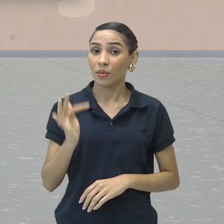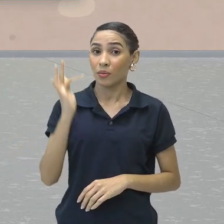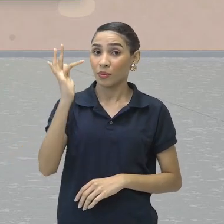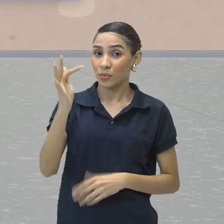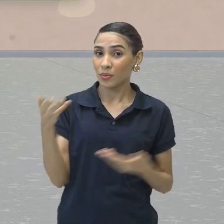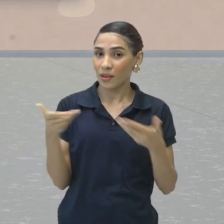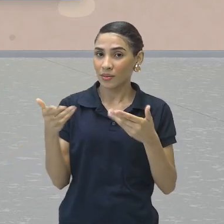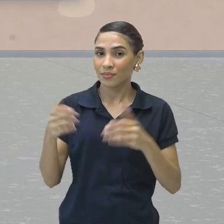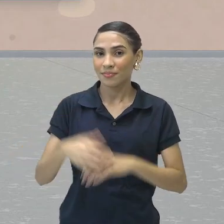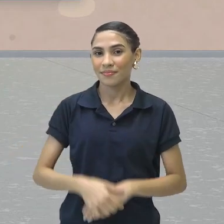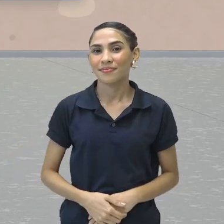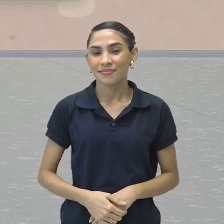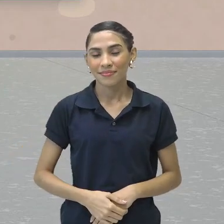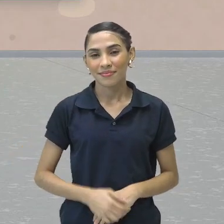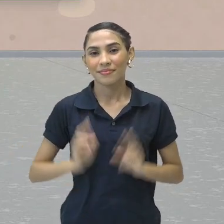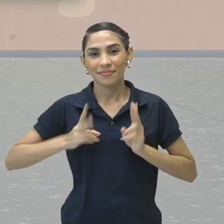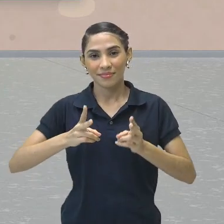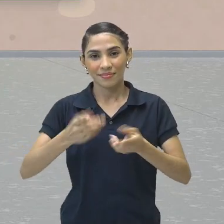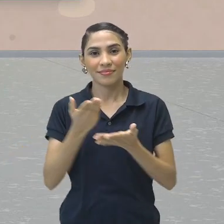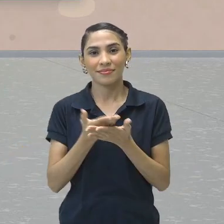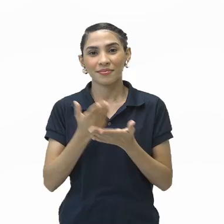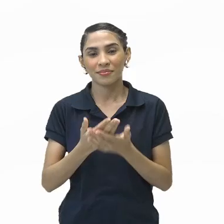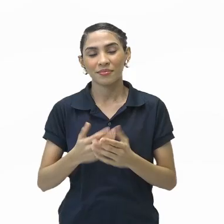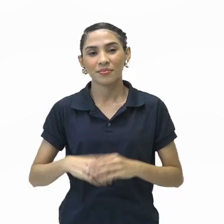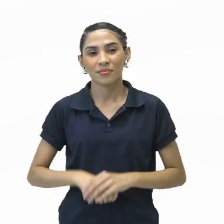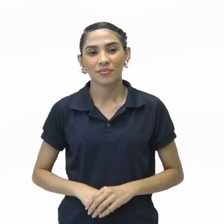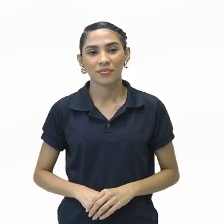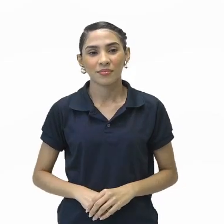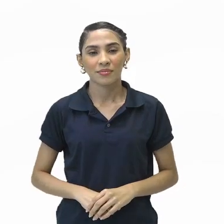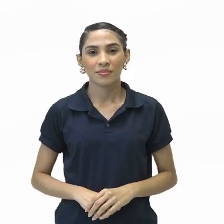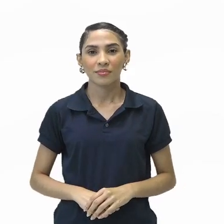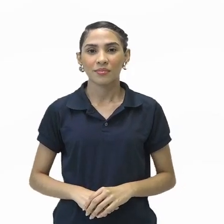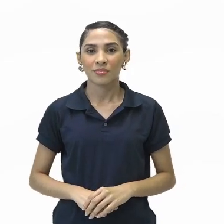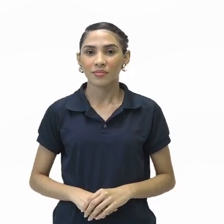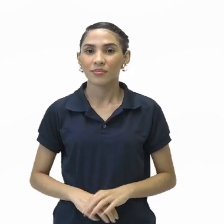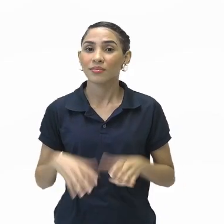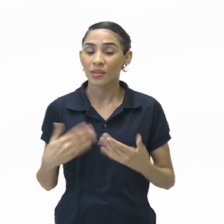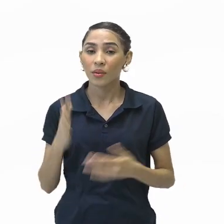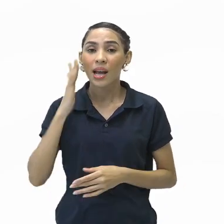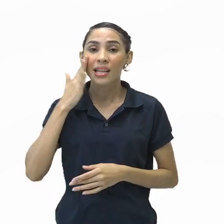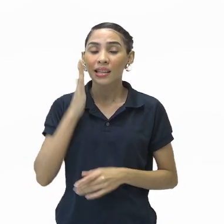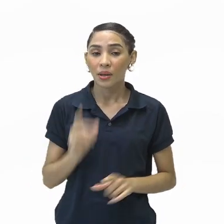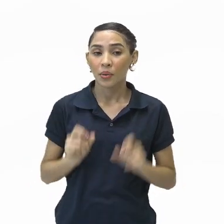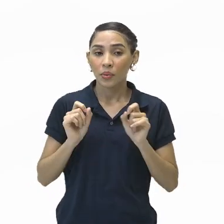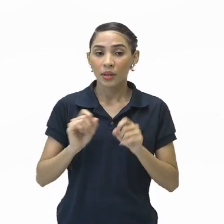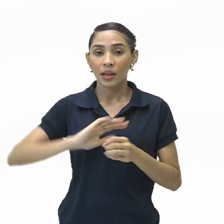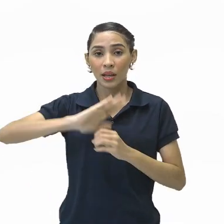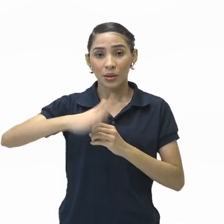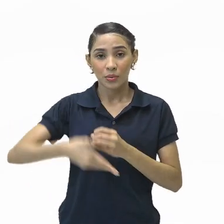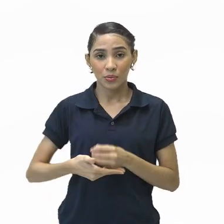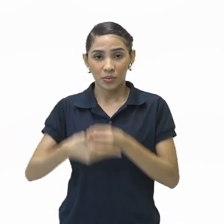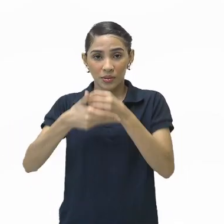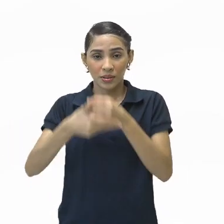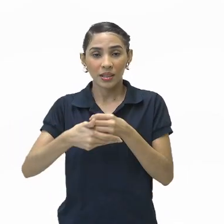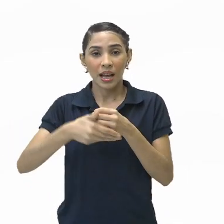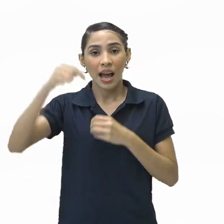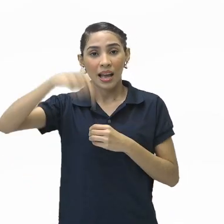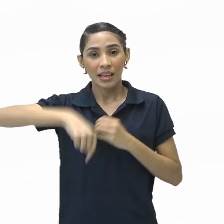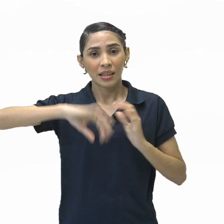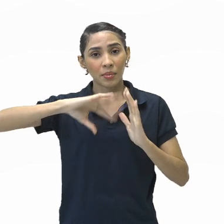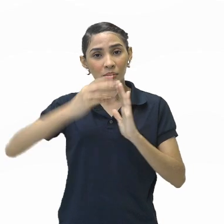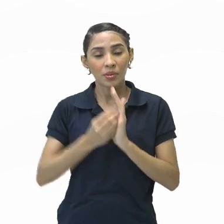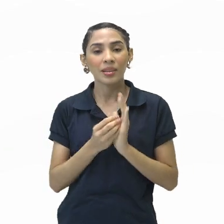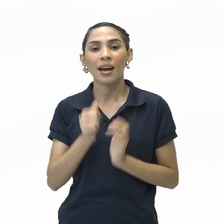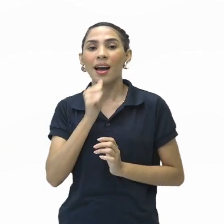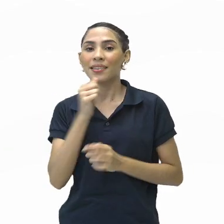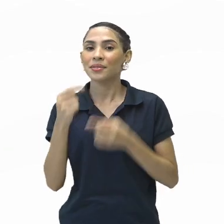pessoal? Vamos falar de futuro. Vamos continuar verificando nessa próxima tela, quando a gente vai tentar entender a sustentabilidade na Amazônia. É uma